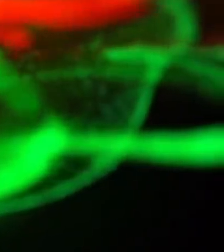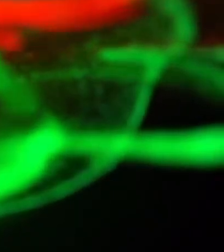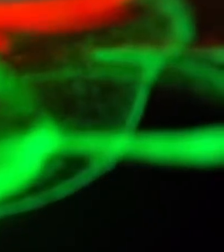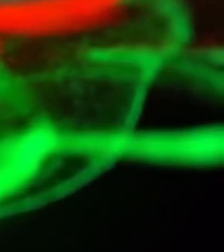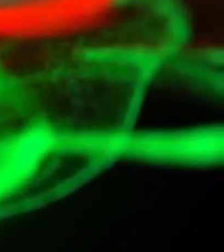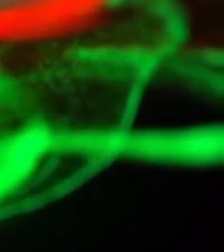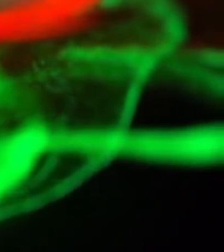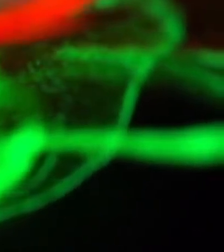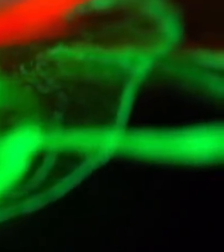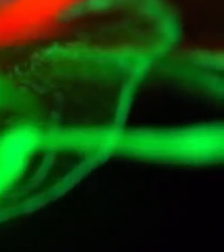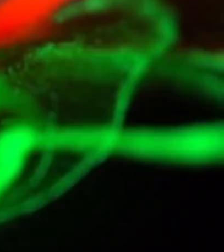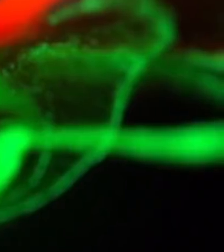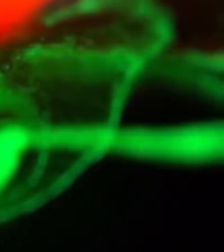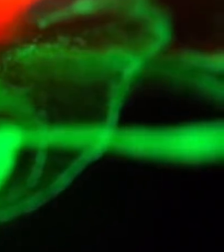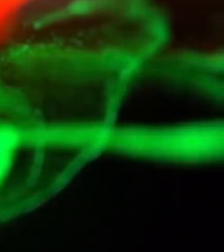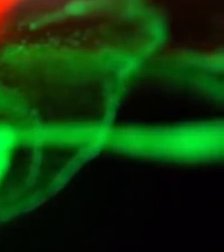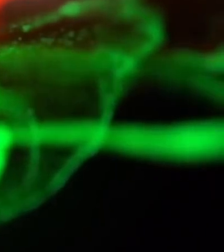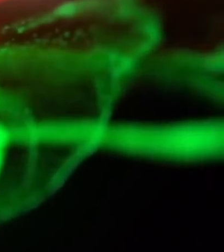vai começar.